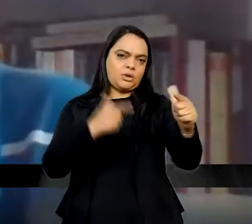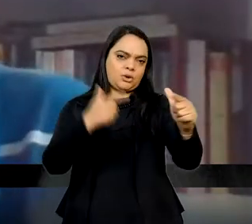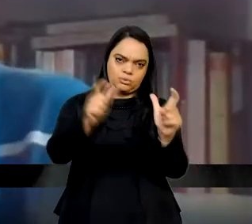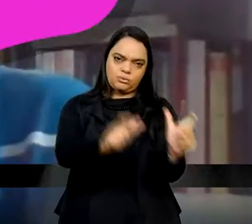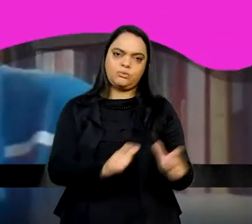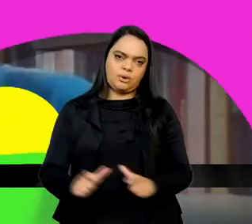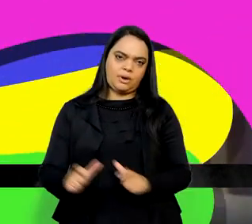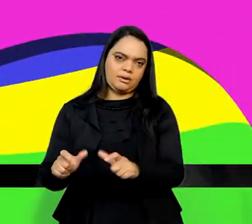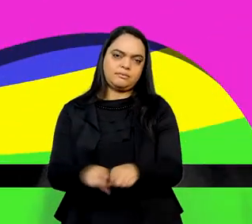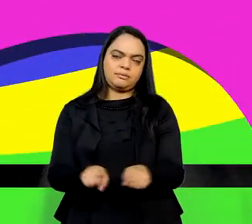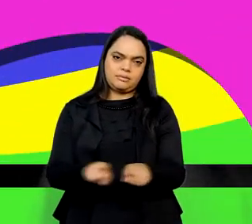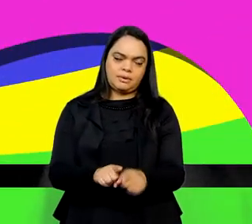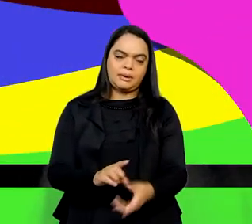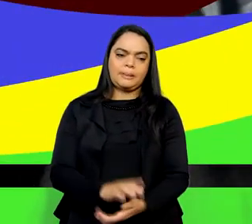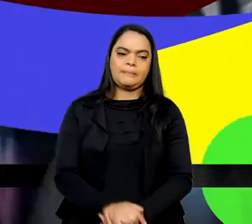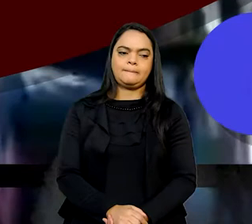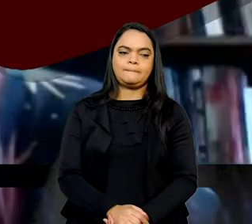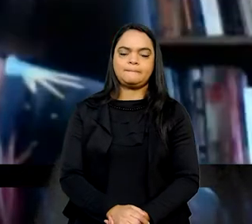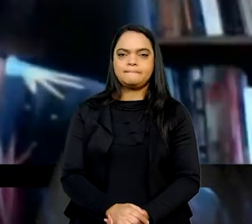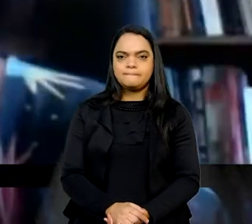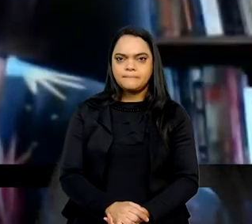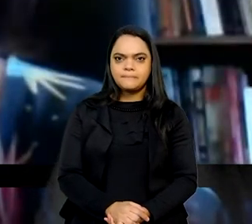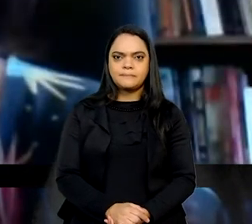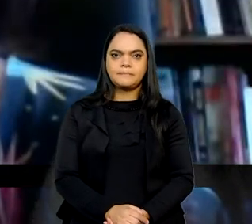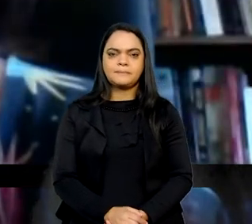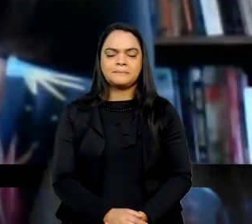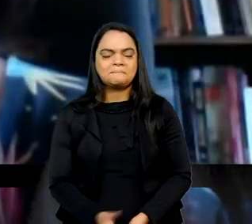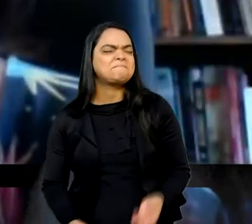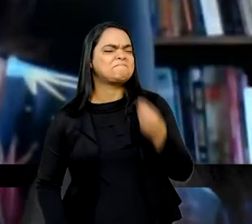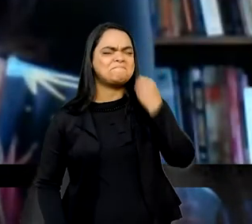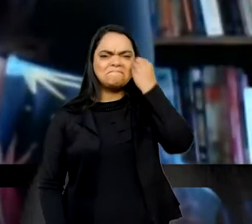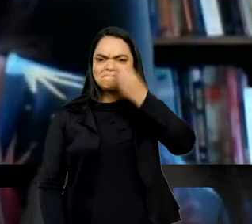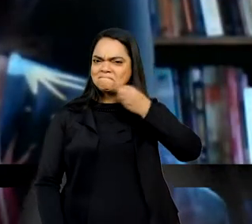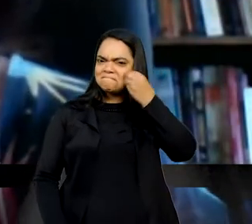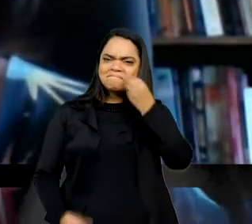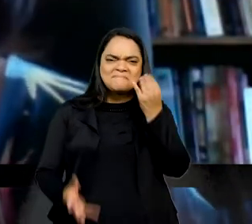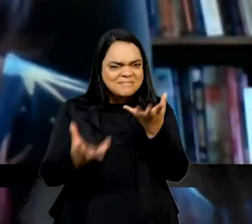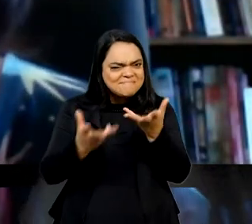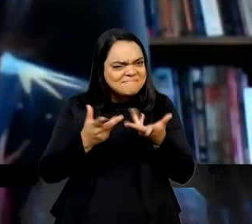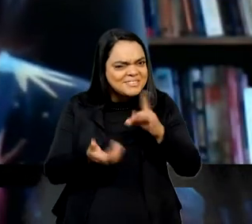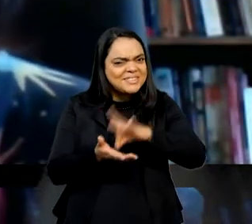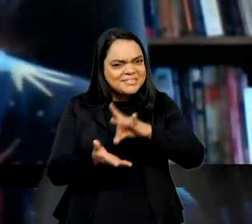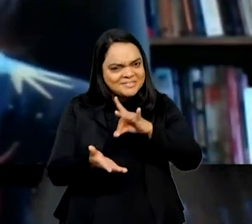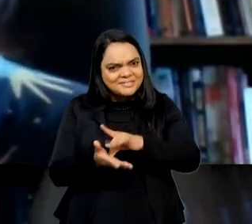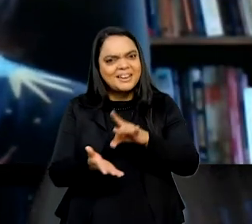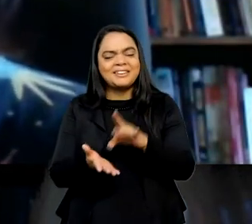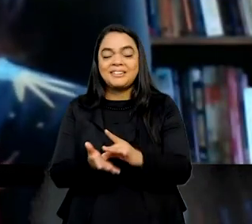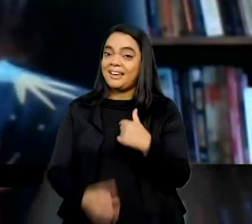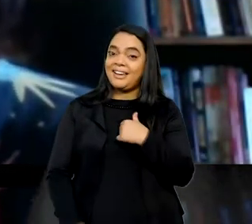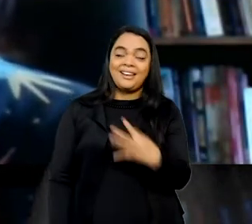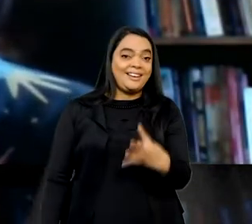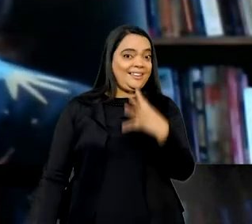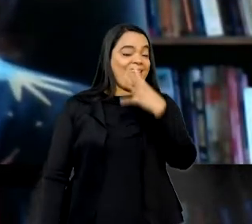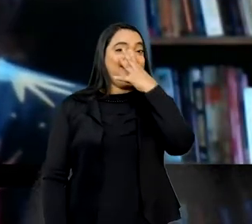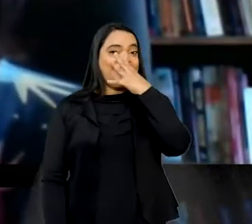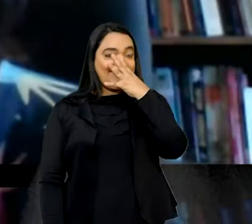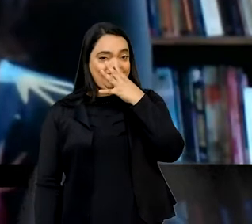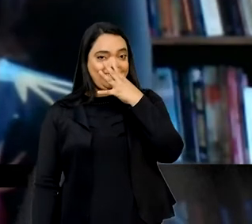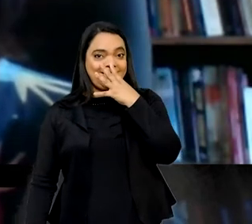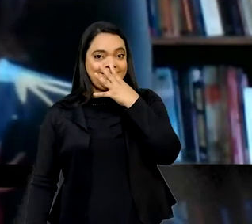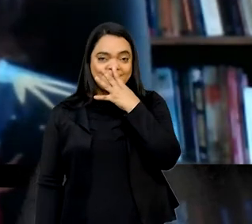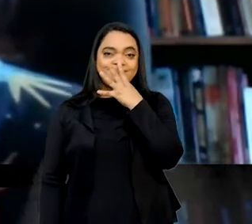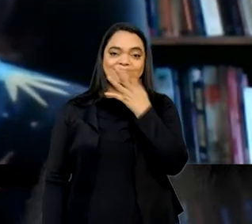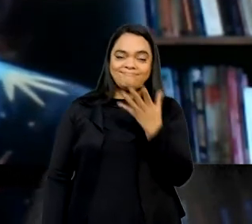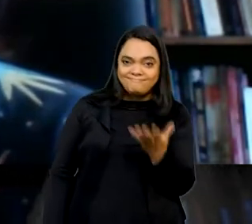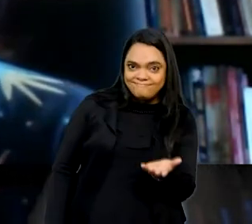pessoas. Flávio, que experiência incrível você teve. Fiquei maravilhada com o intercâmbio